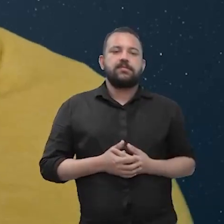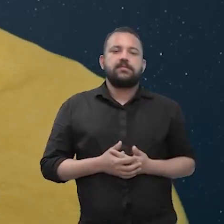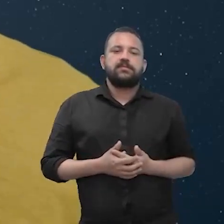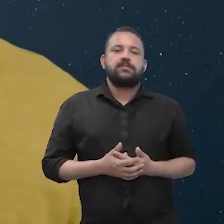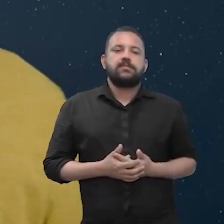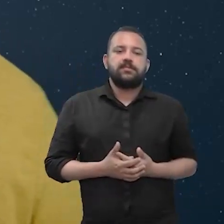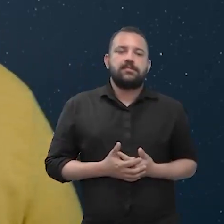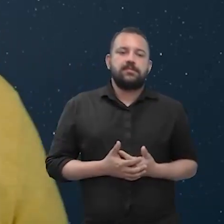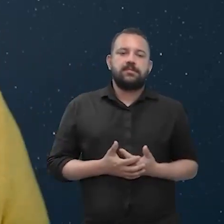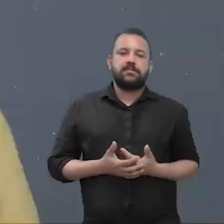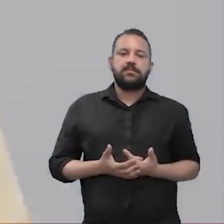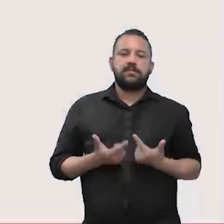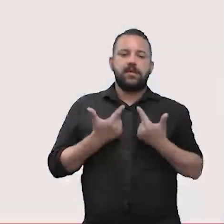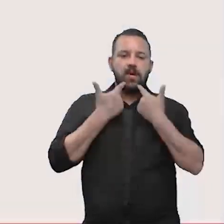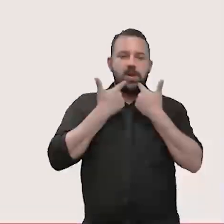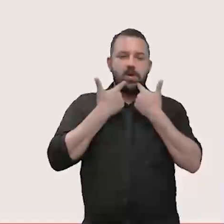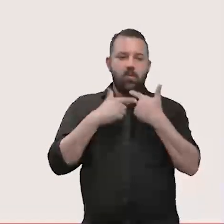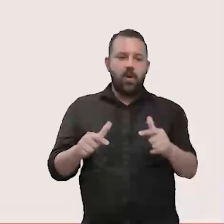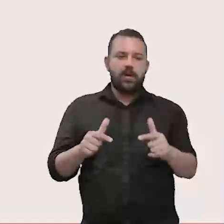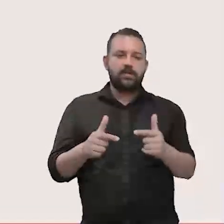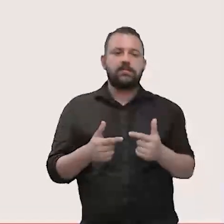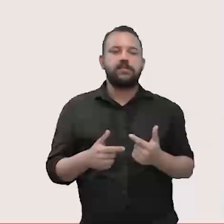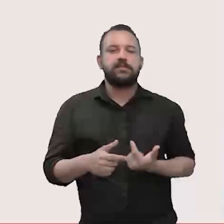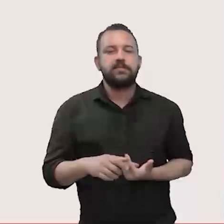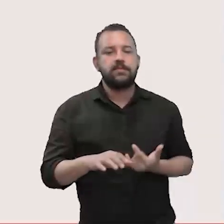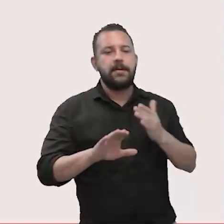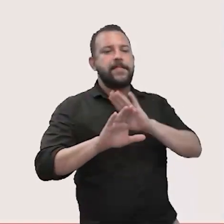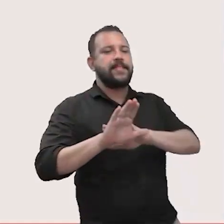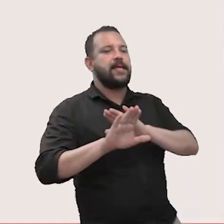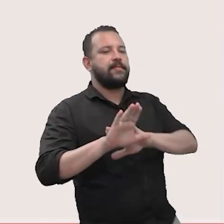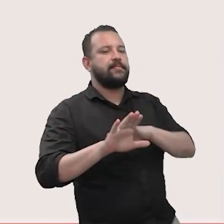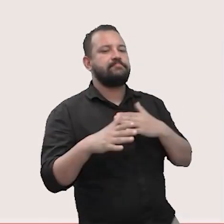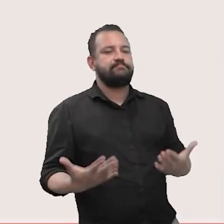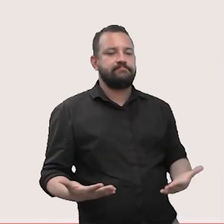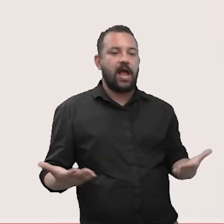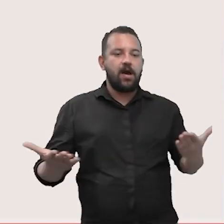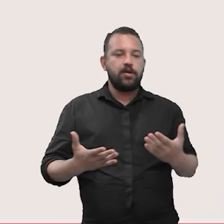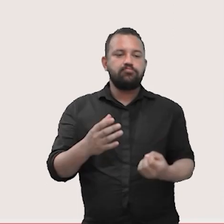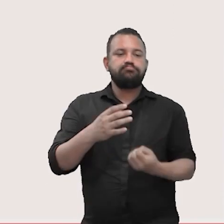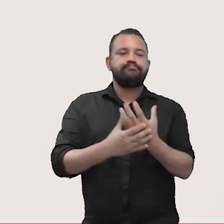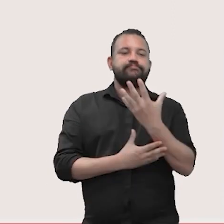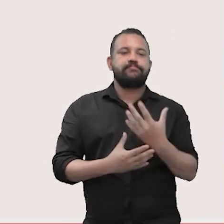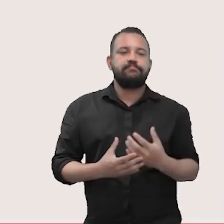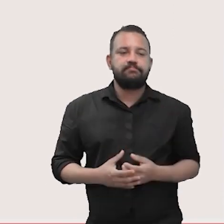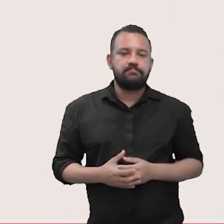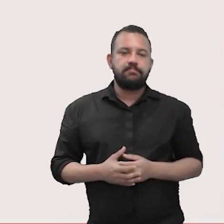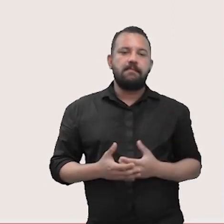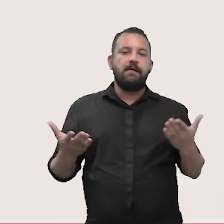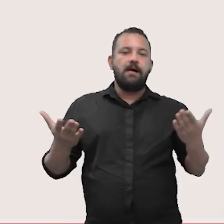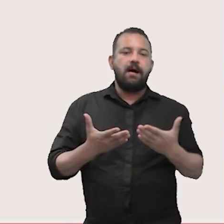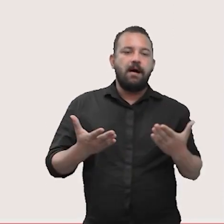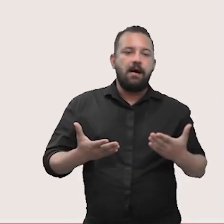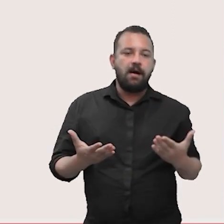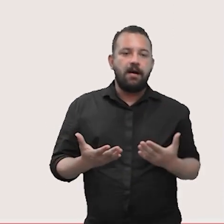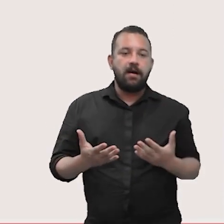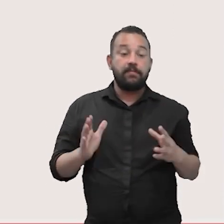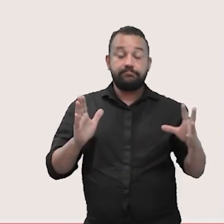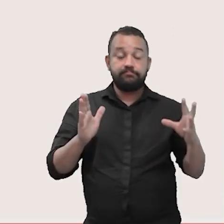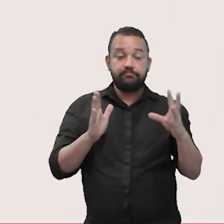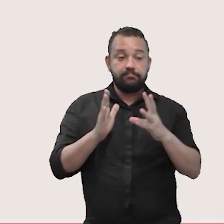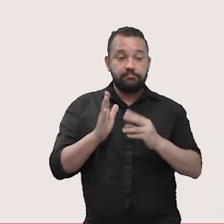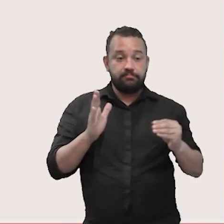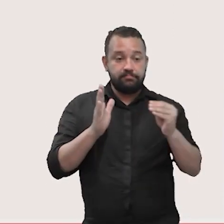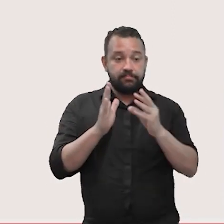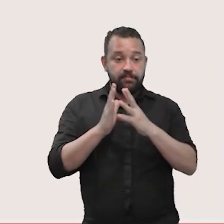função. Essa daí, ó. Função metalinguística. Agora, na função